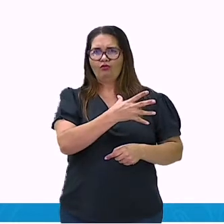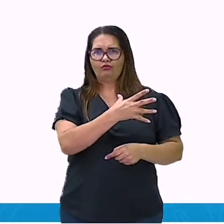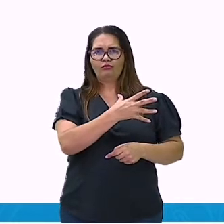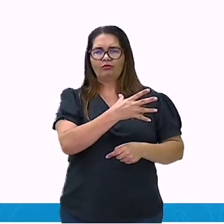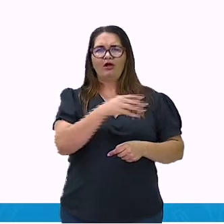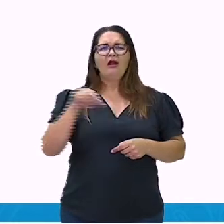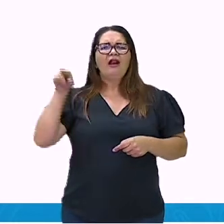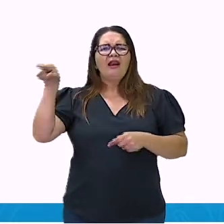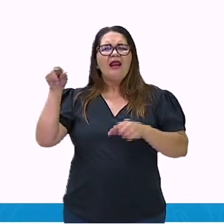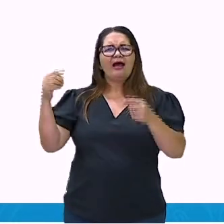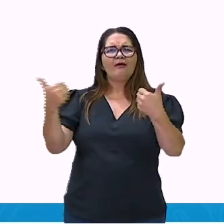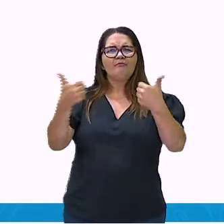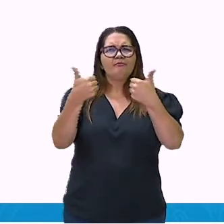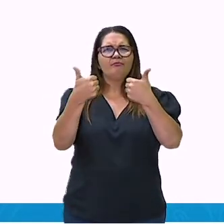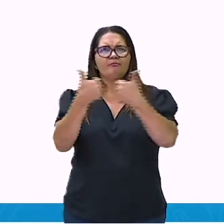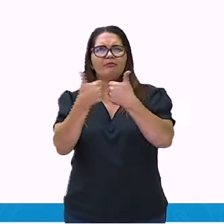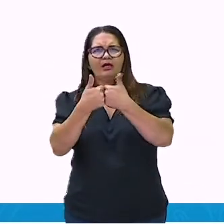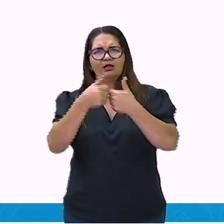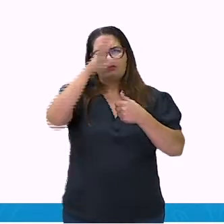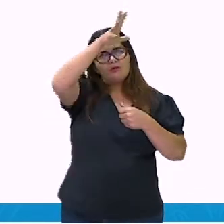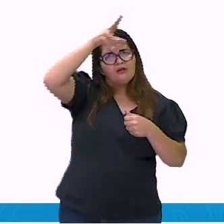confirmo se foi